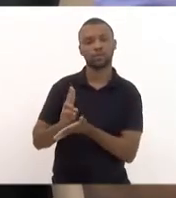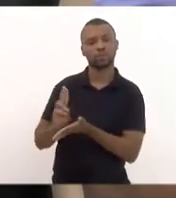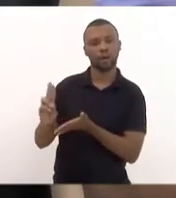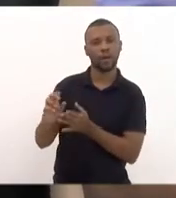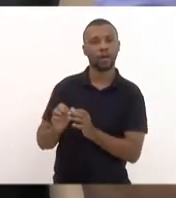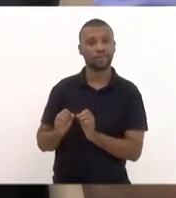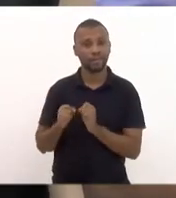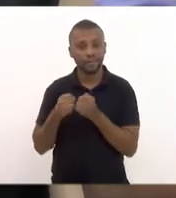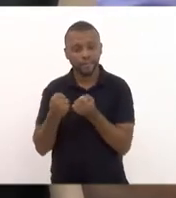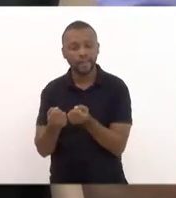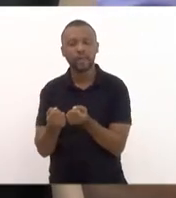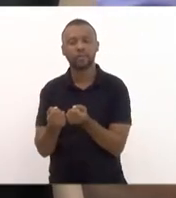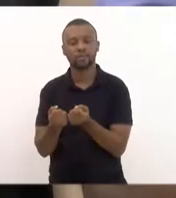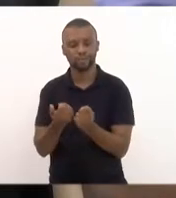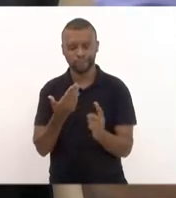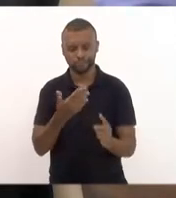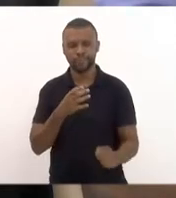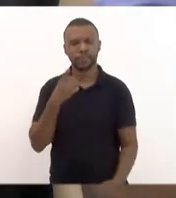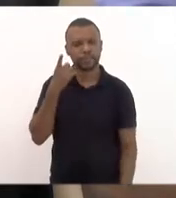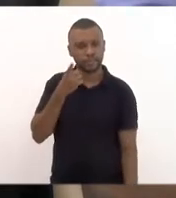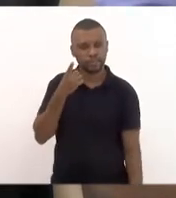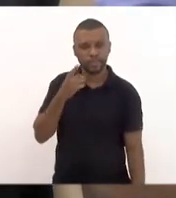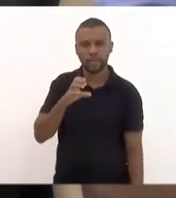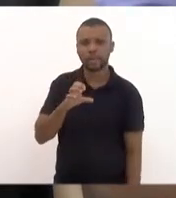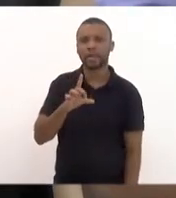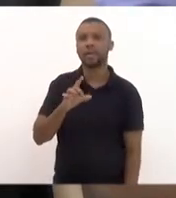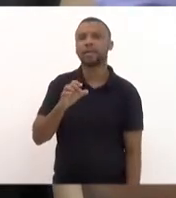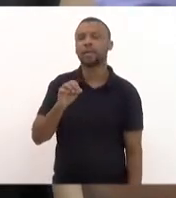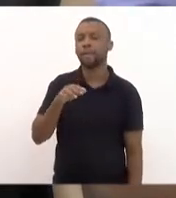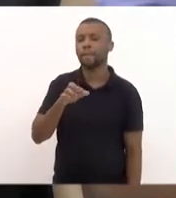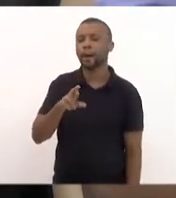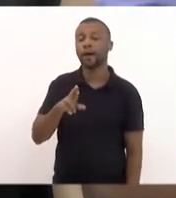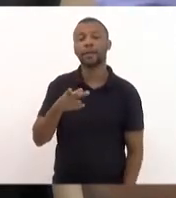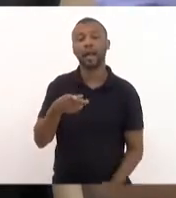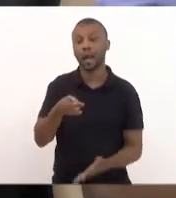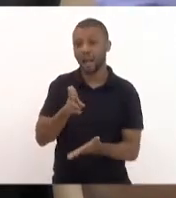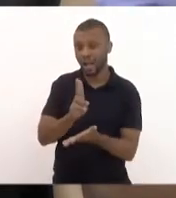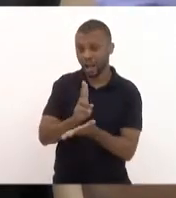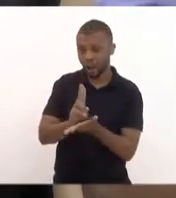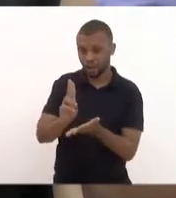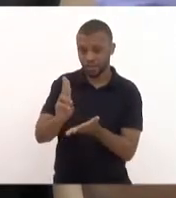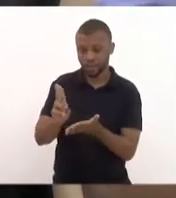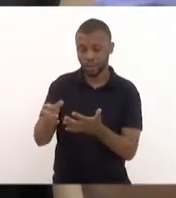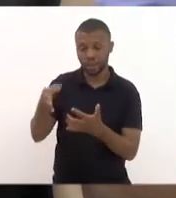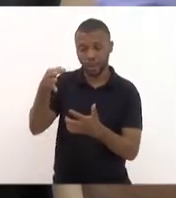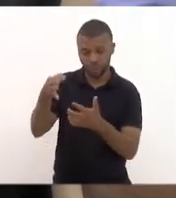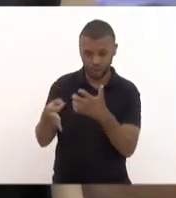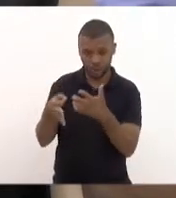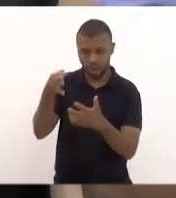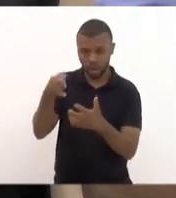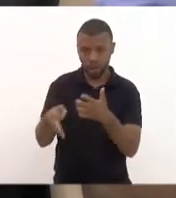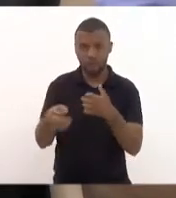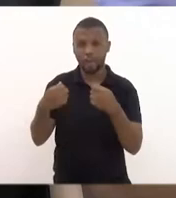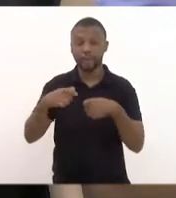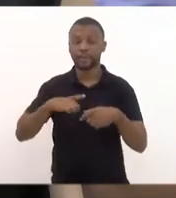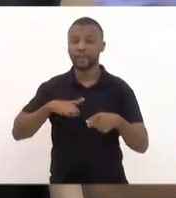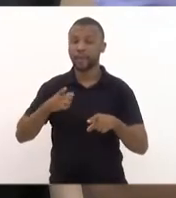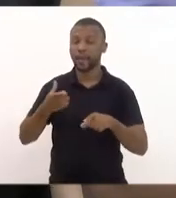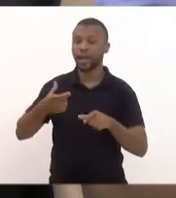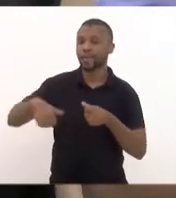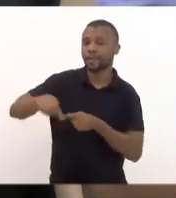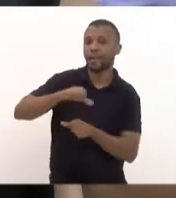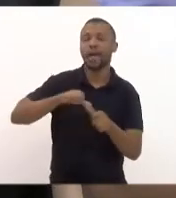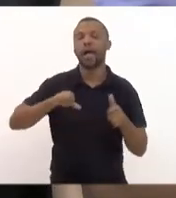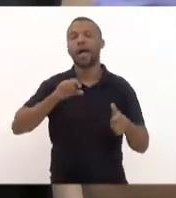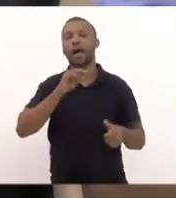defendo, Guilherme, que a Universidade Rural tem que virar a Unicamp da Baixada Fluminense. Ela está de costas para o município